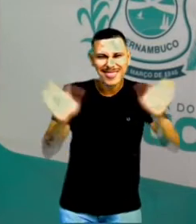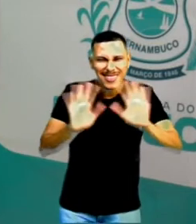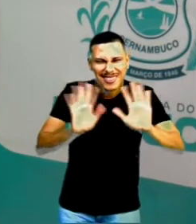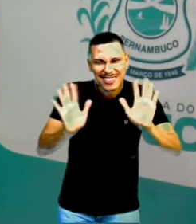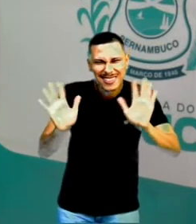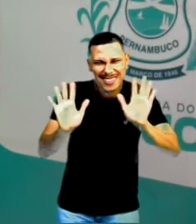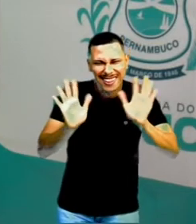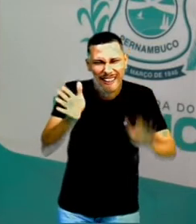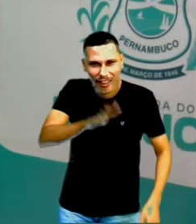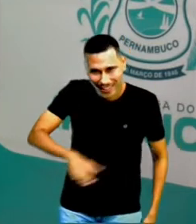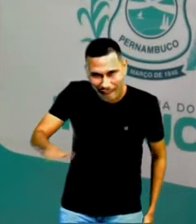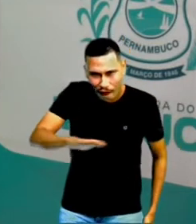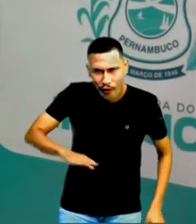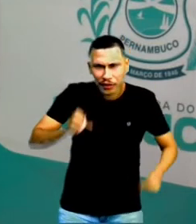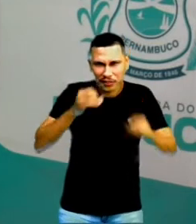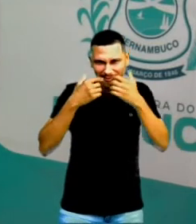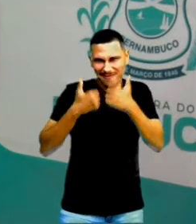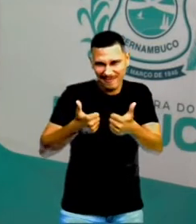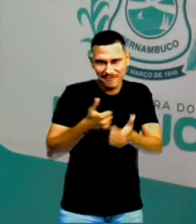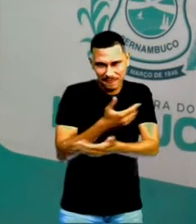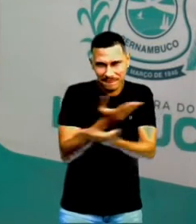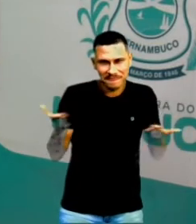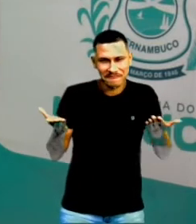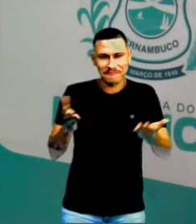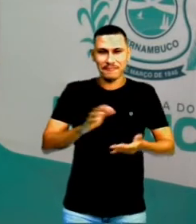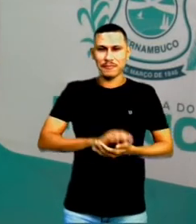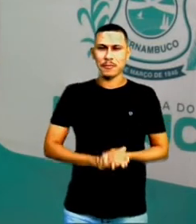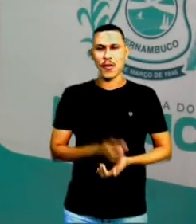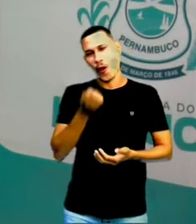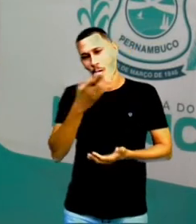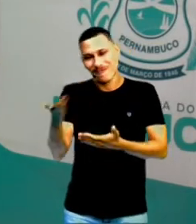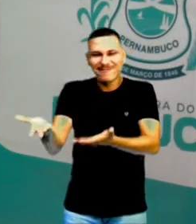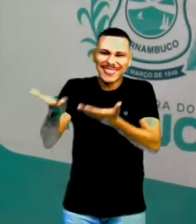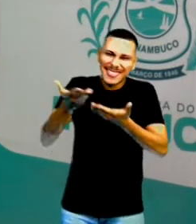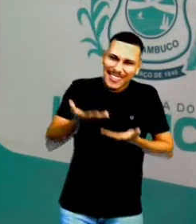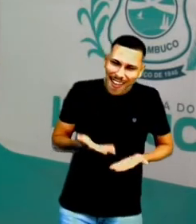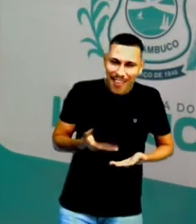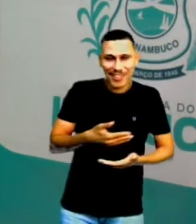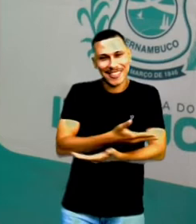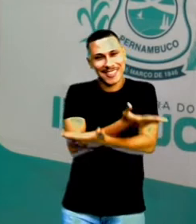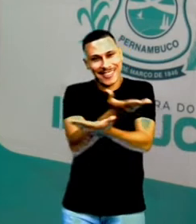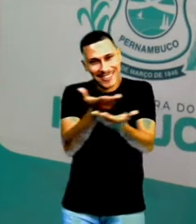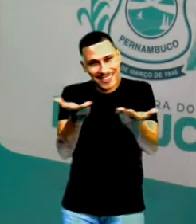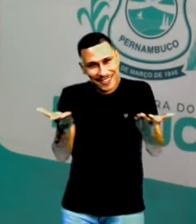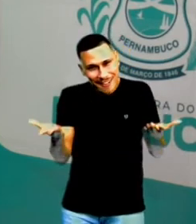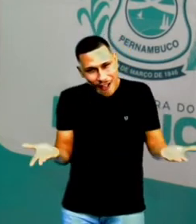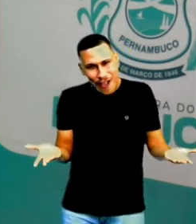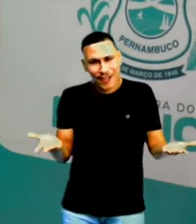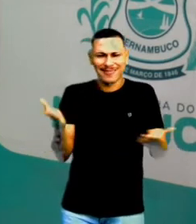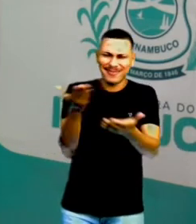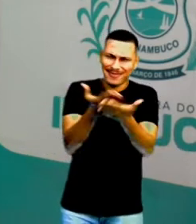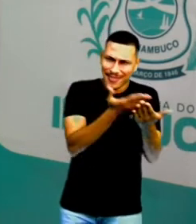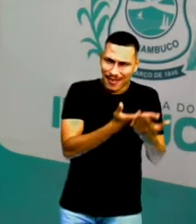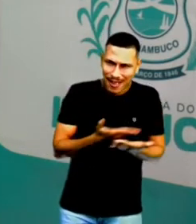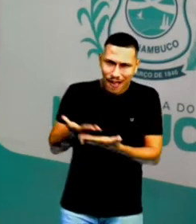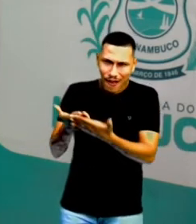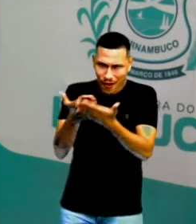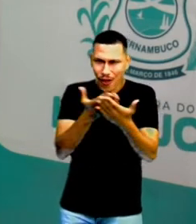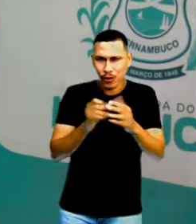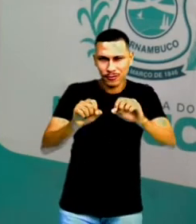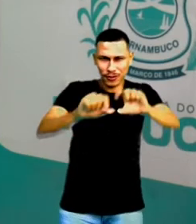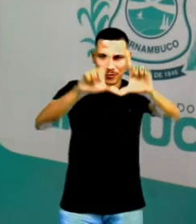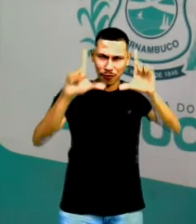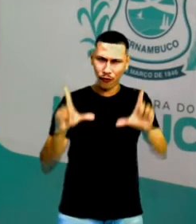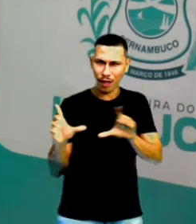Olá, crianças, tudo bem com vocês? Sejam todas bem-vindas a mais uma aula